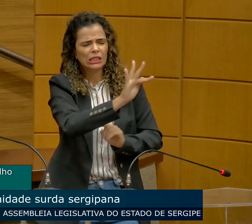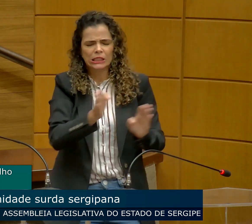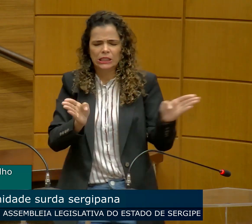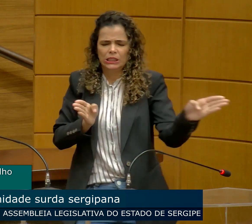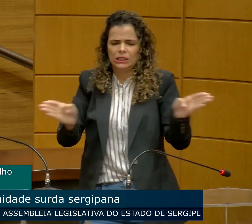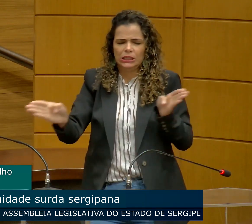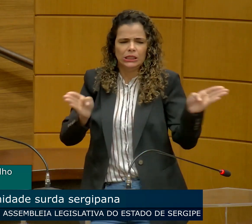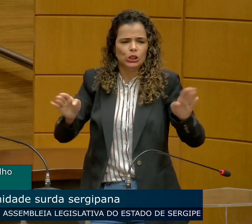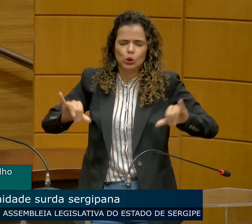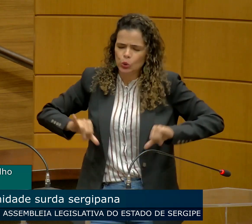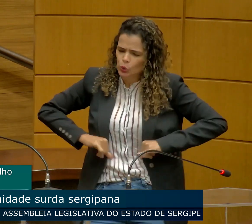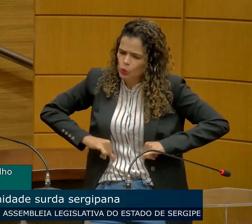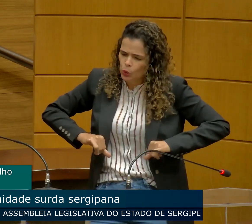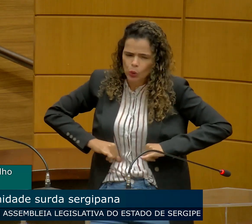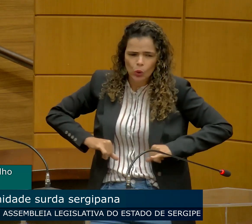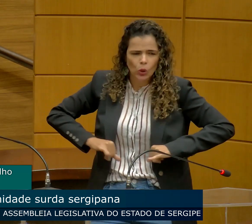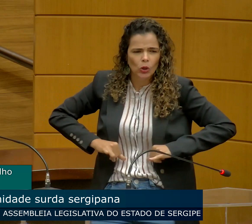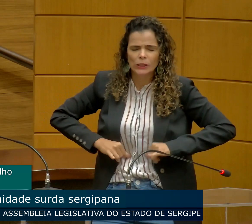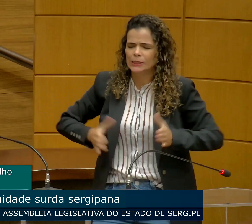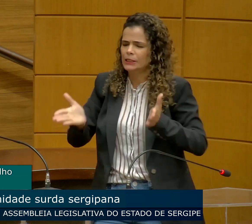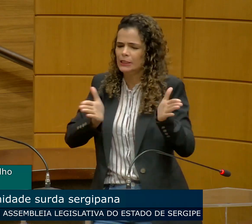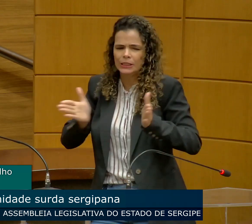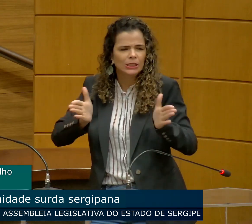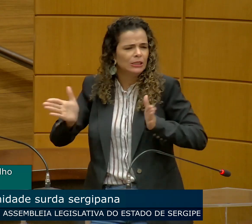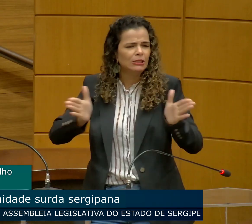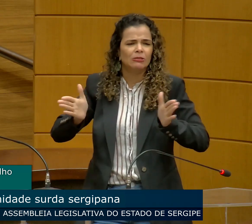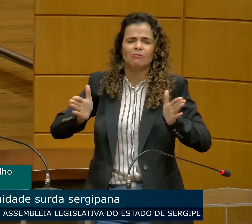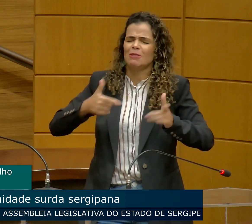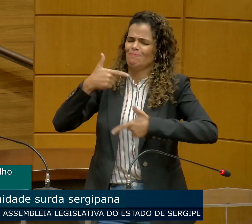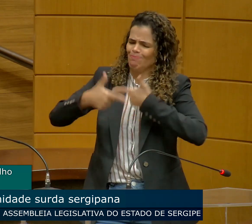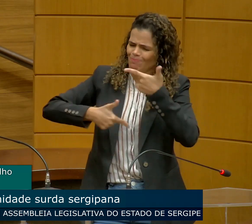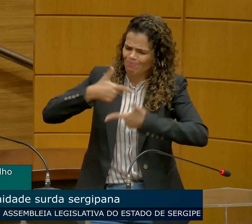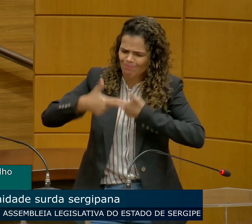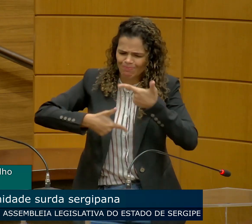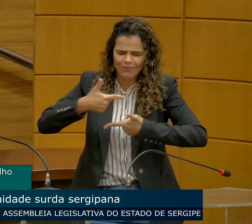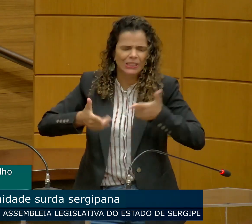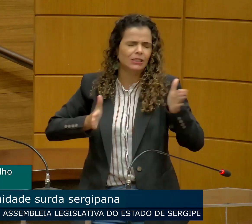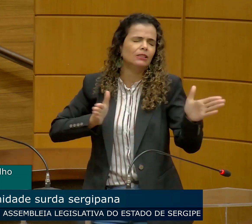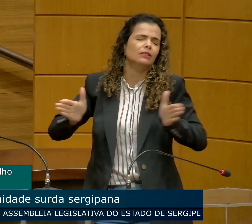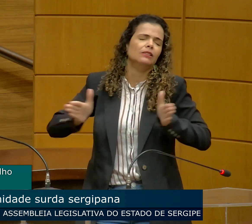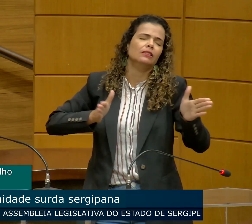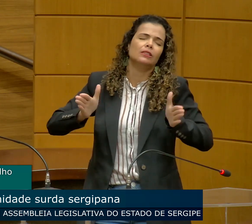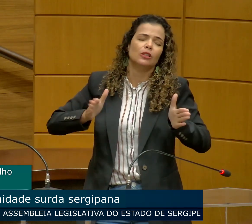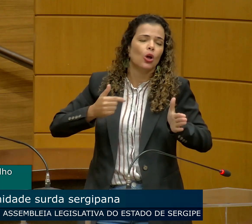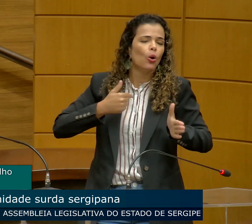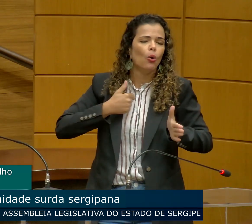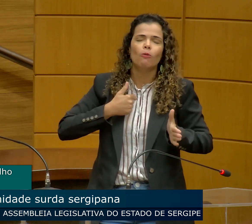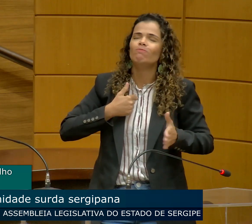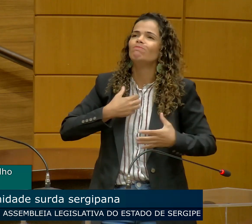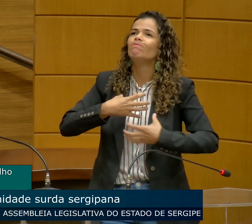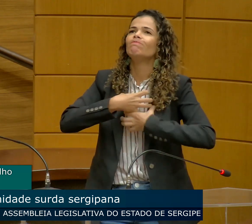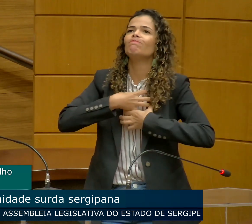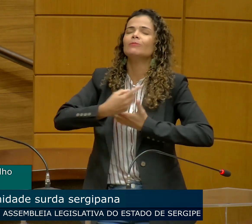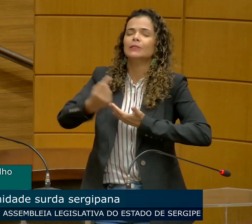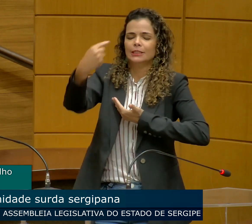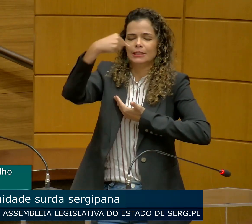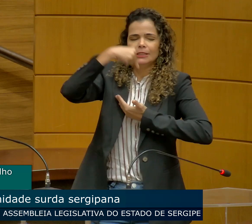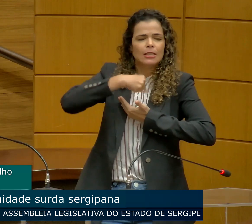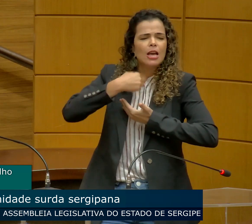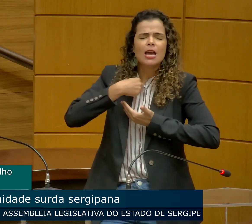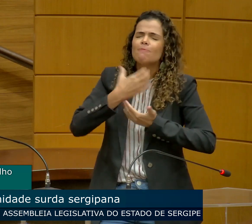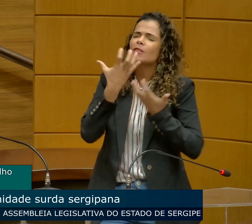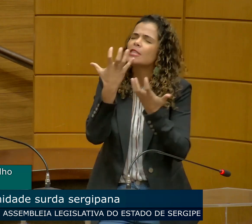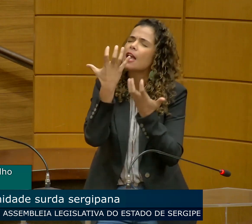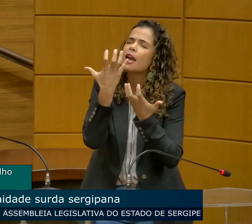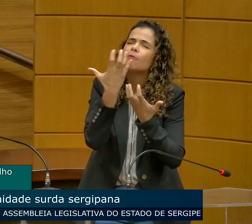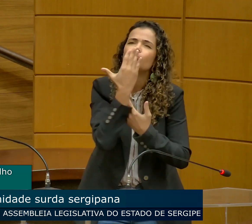Então, foi acontecendo toda essa luta, né? Essa divisão entre cuidar do meu filho, da faculdade, todos esses desafios, né, que eu ia passando.